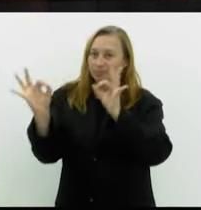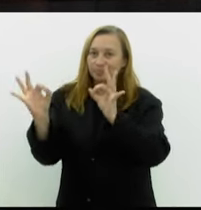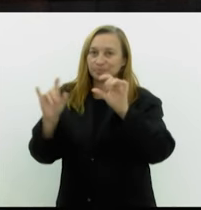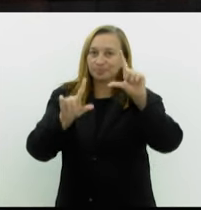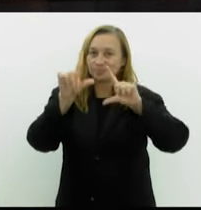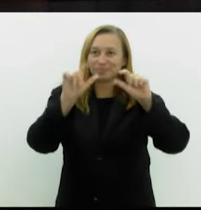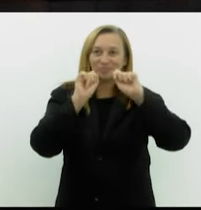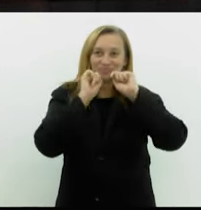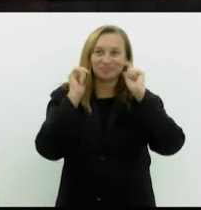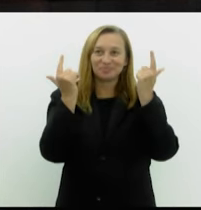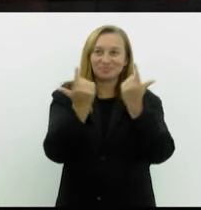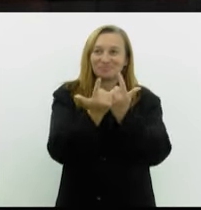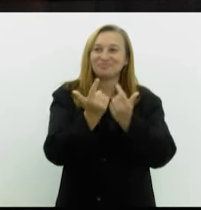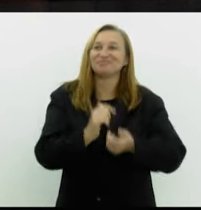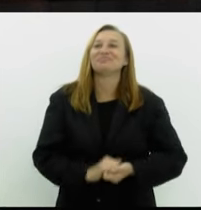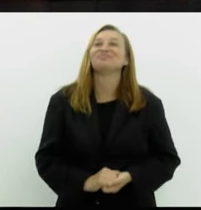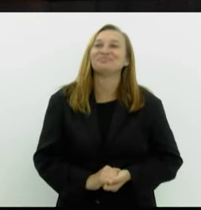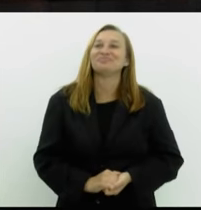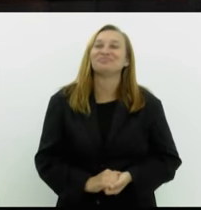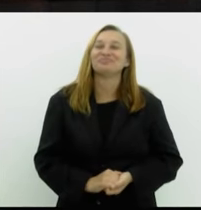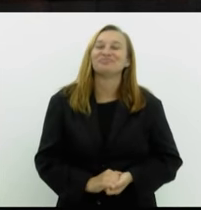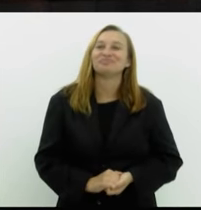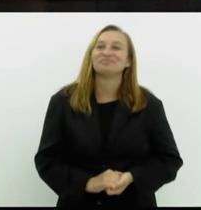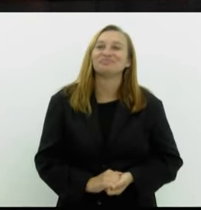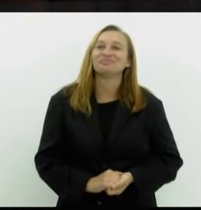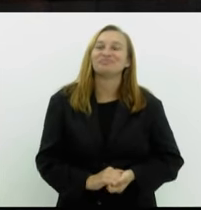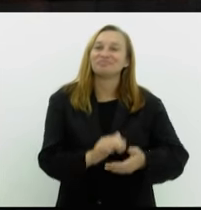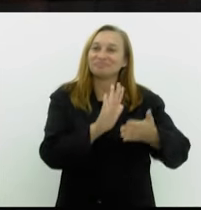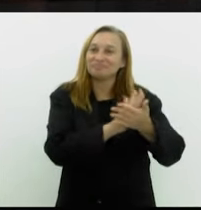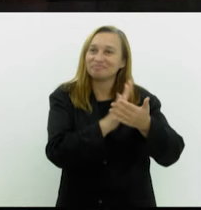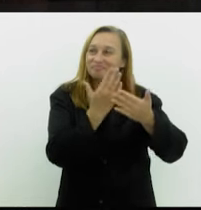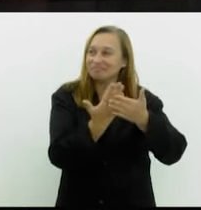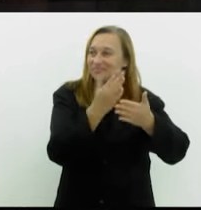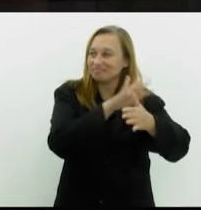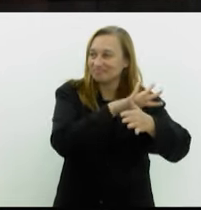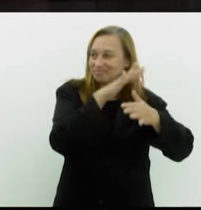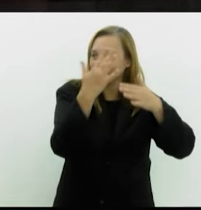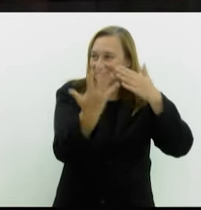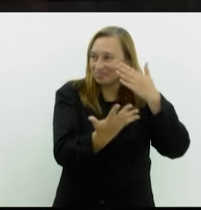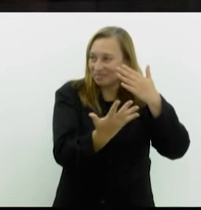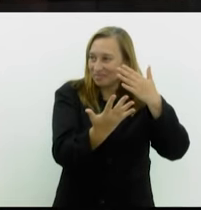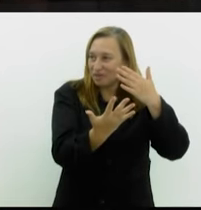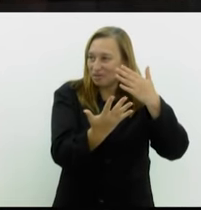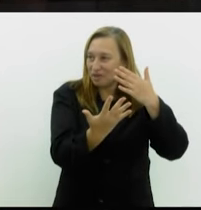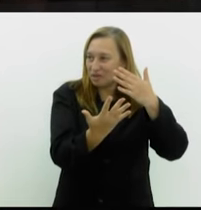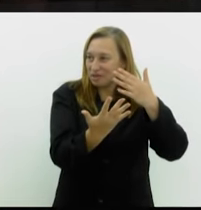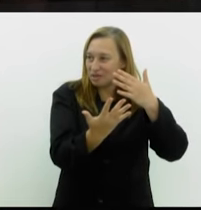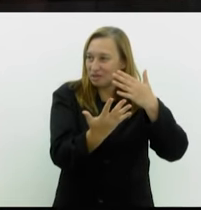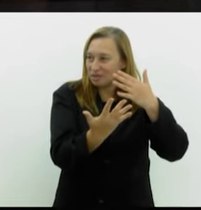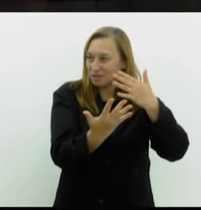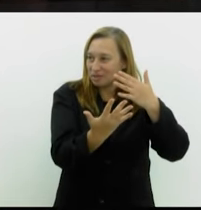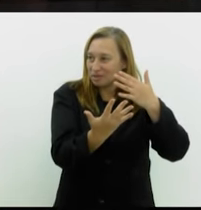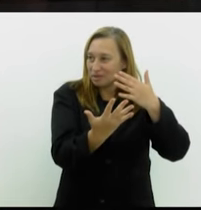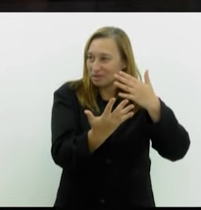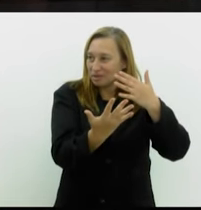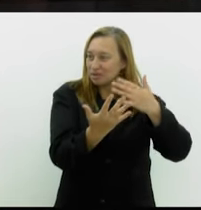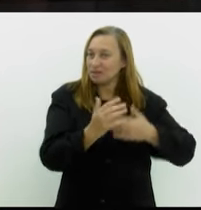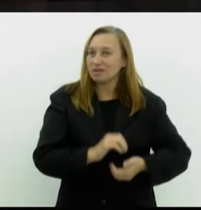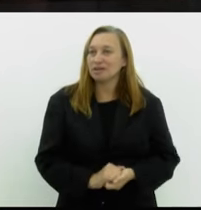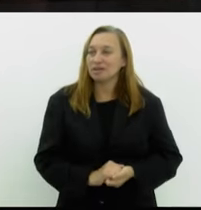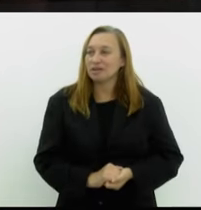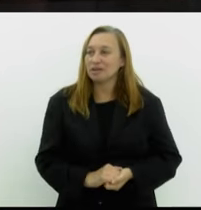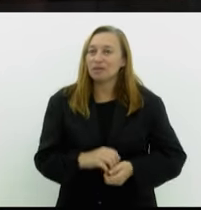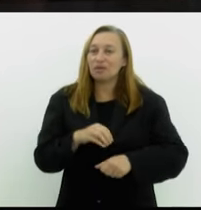TV Alerja, senhora intérprete da língua de Libras, que leva a